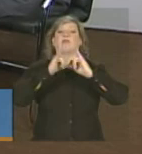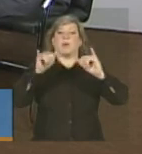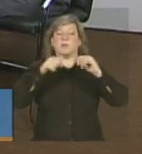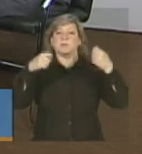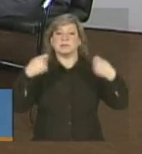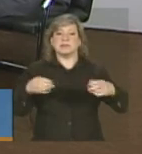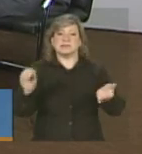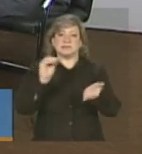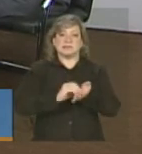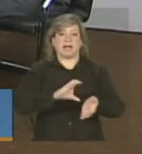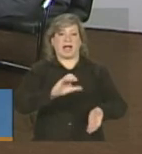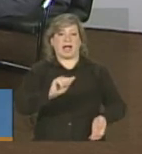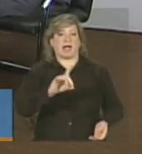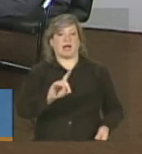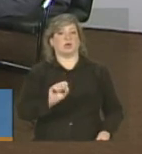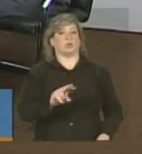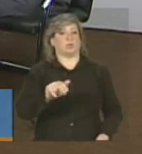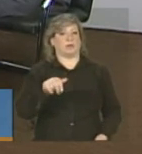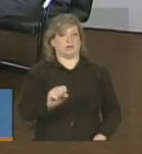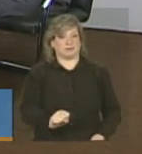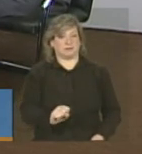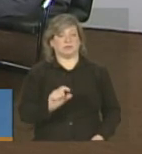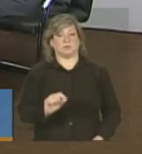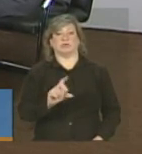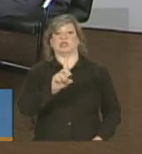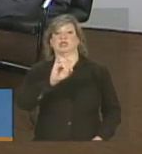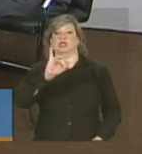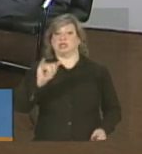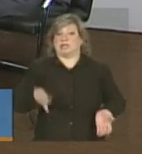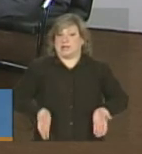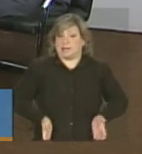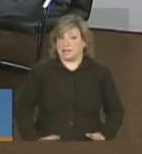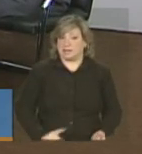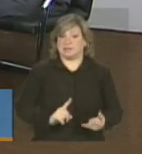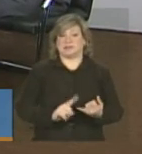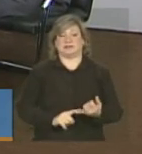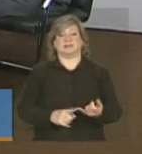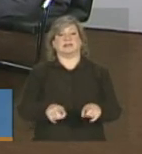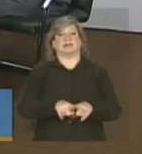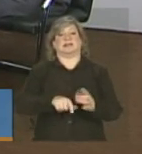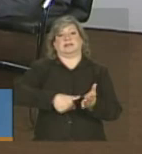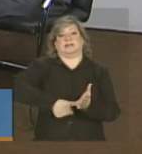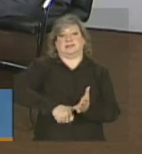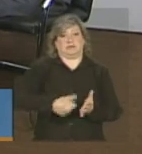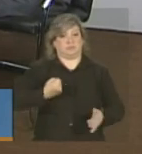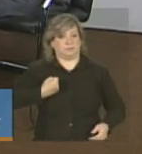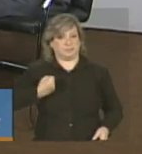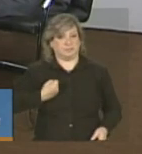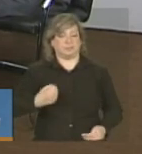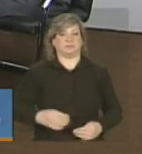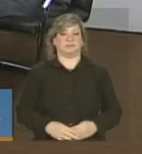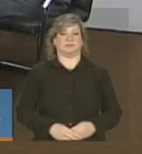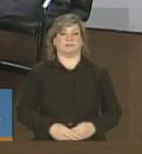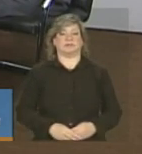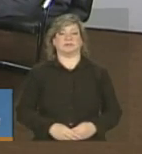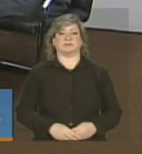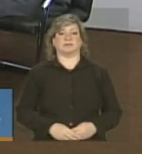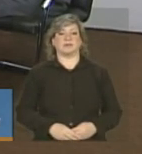lá no CAD Suas, que é a data de nascimento e a identidade.